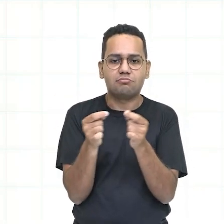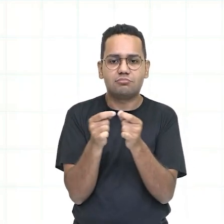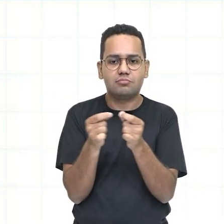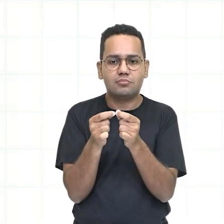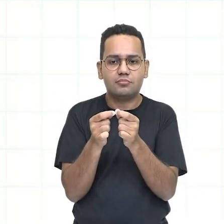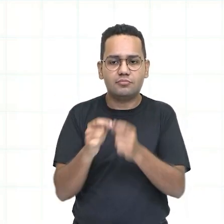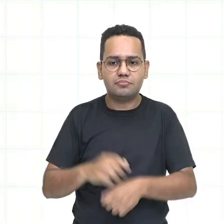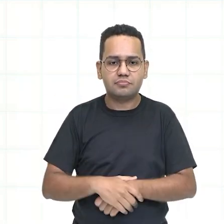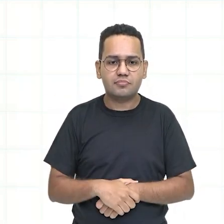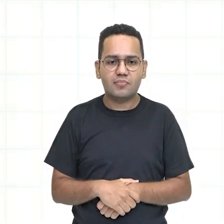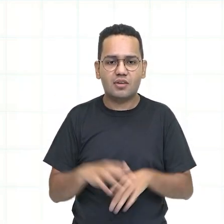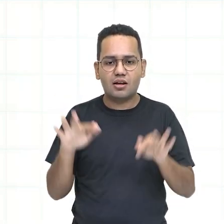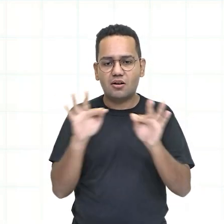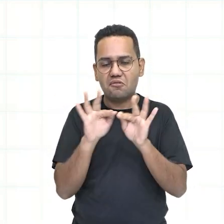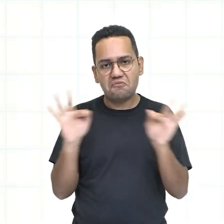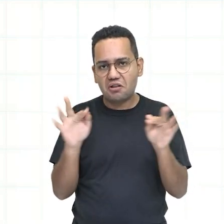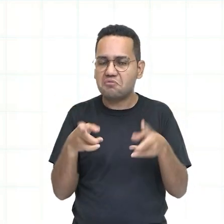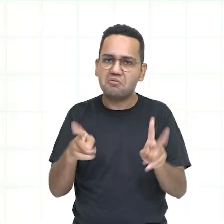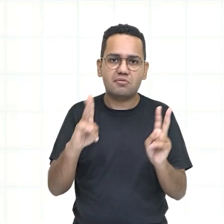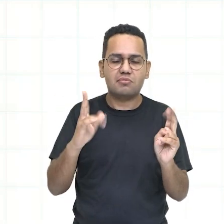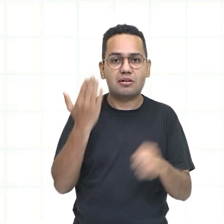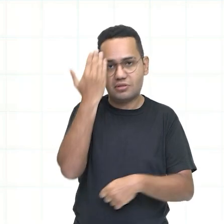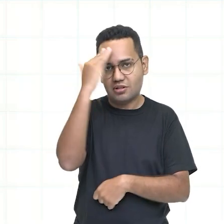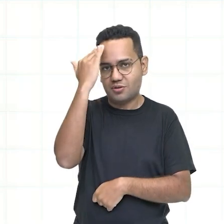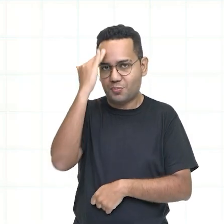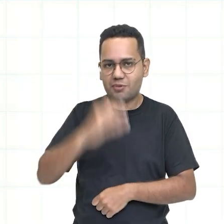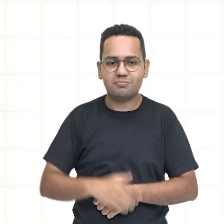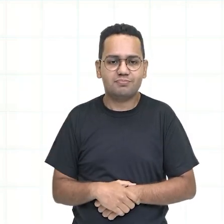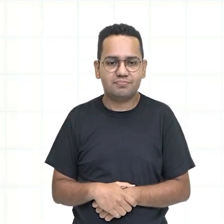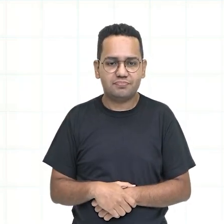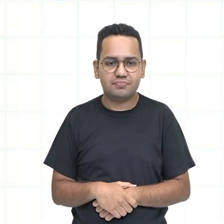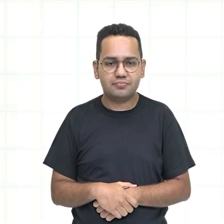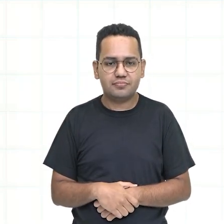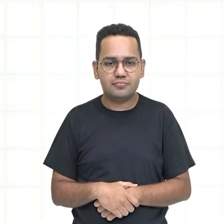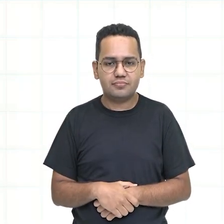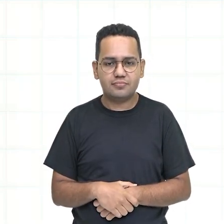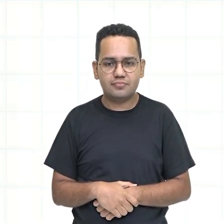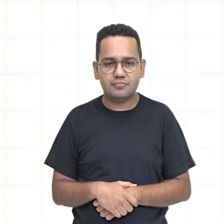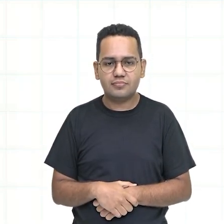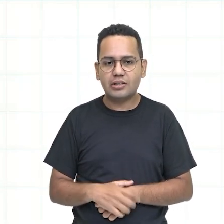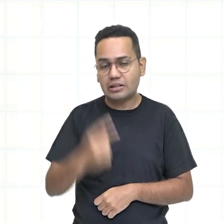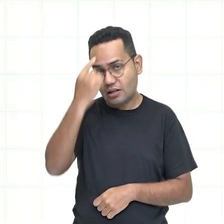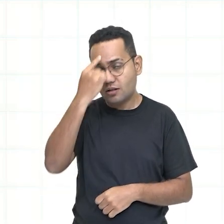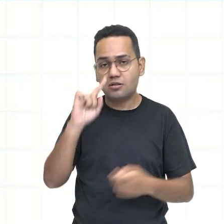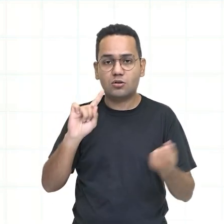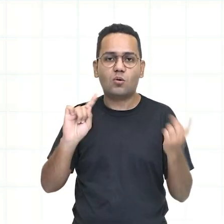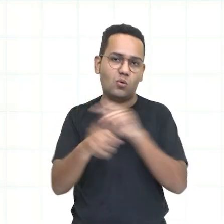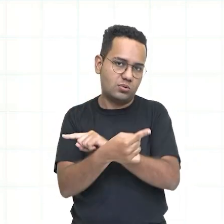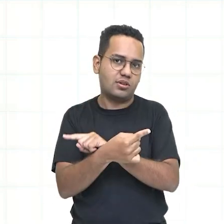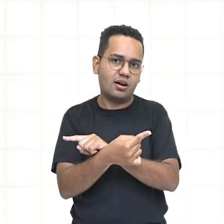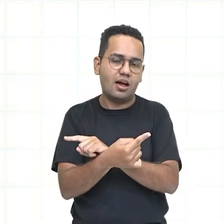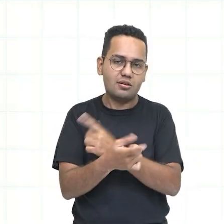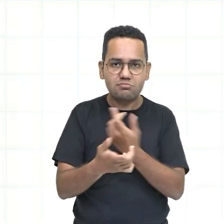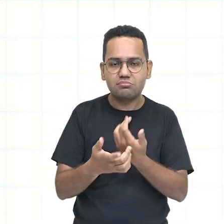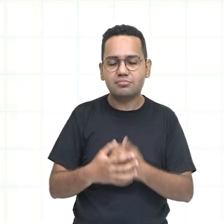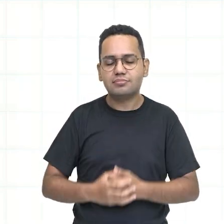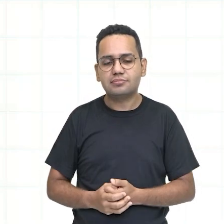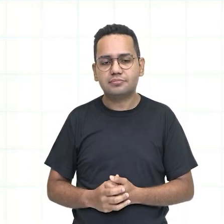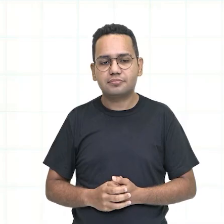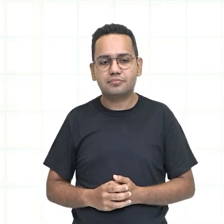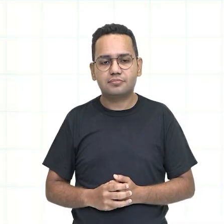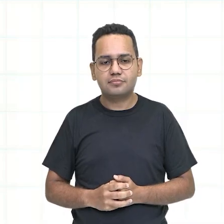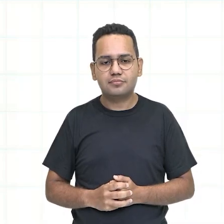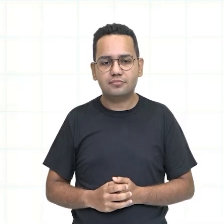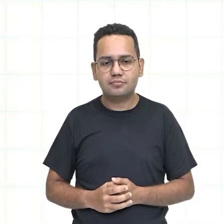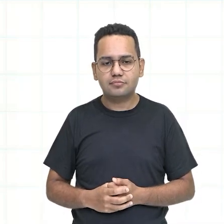A com a palavra yet, que também tem a mesma ideia de contraste, de